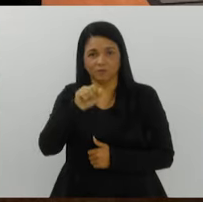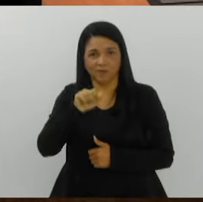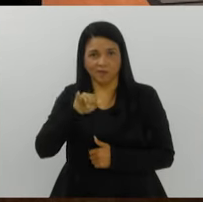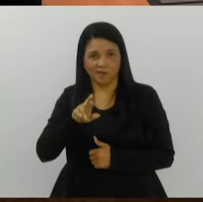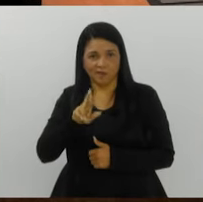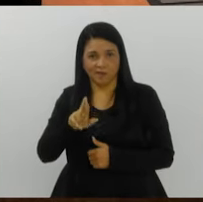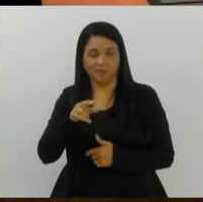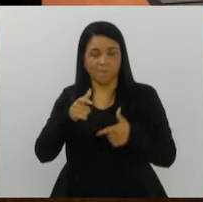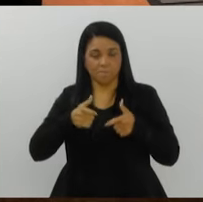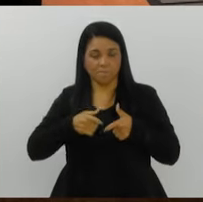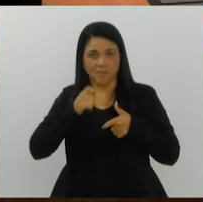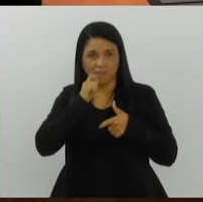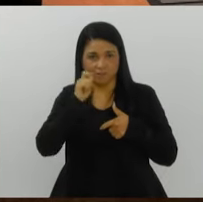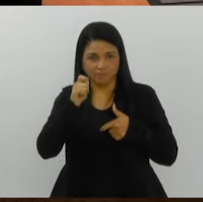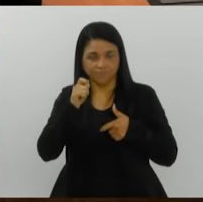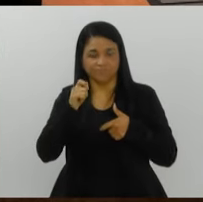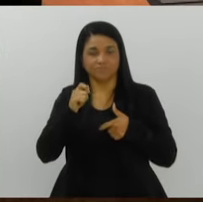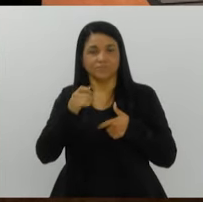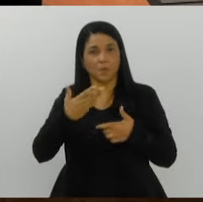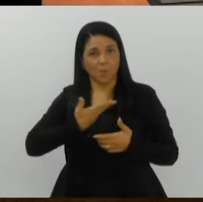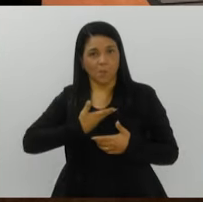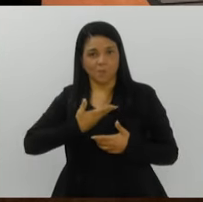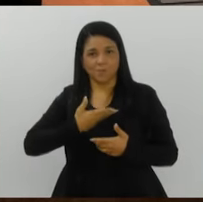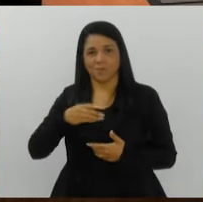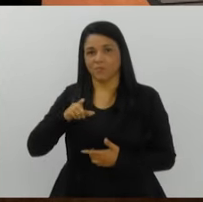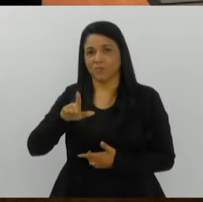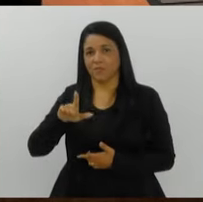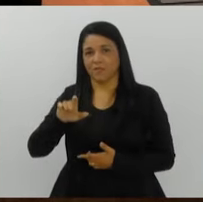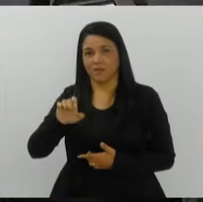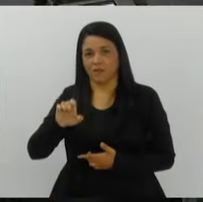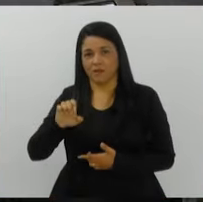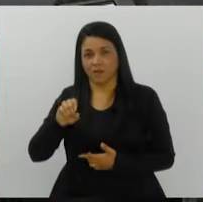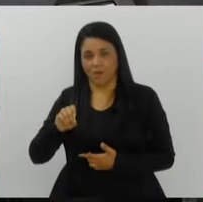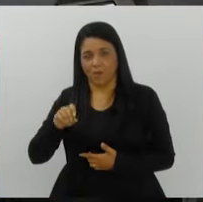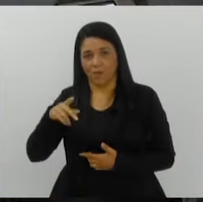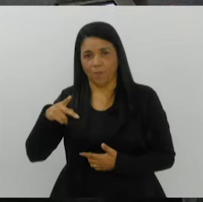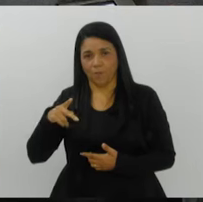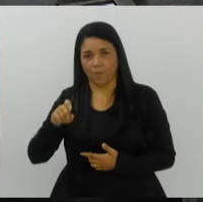medalha Tiradentes para o nosso amigo Léo Pelanca, né, Jair?